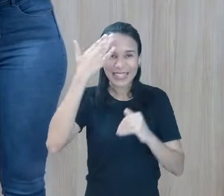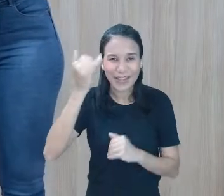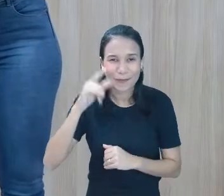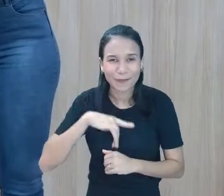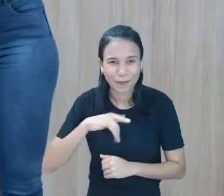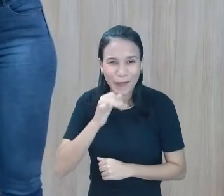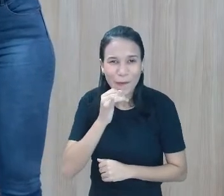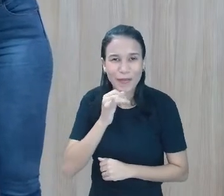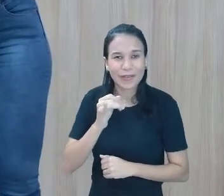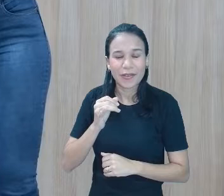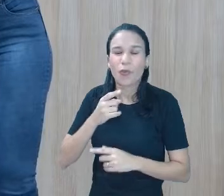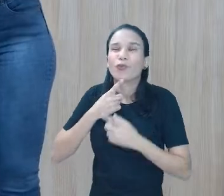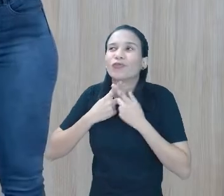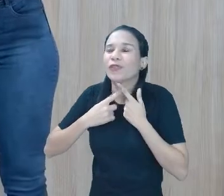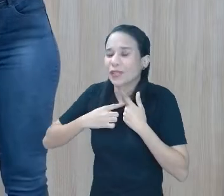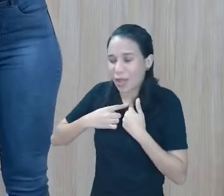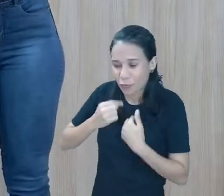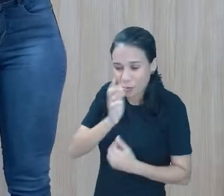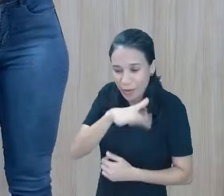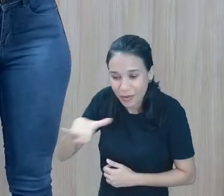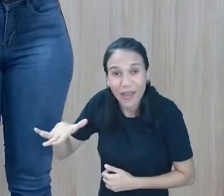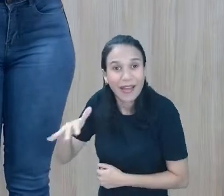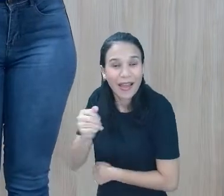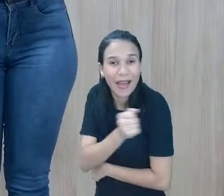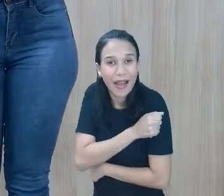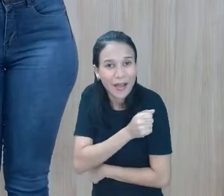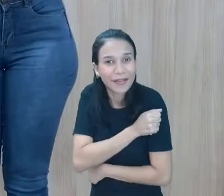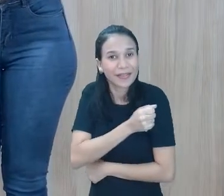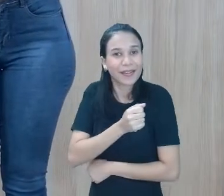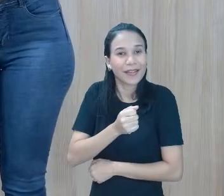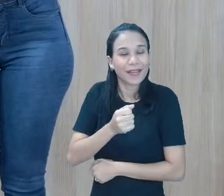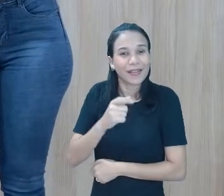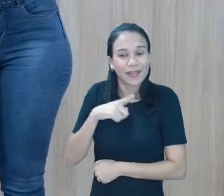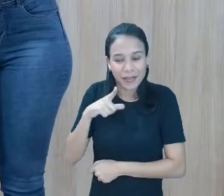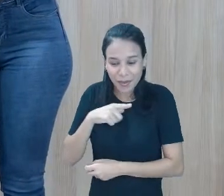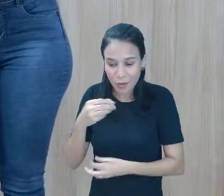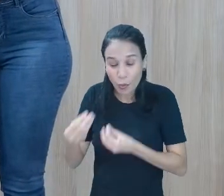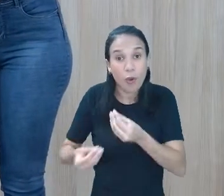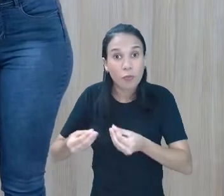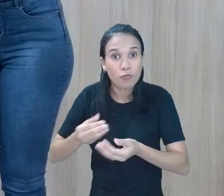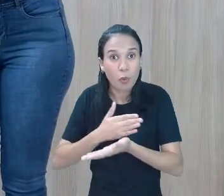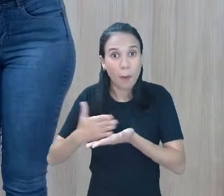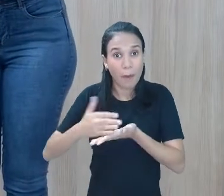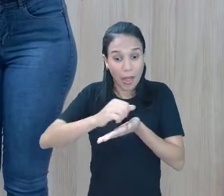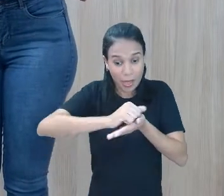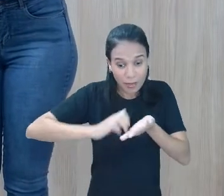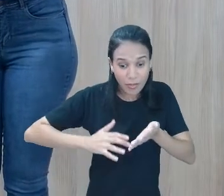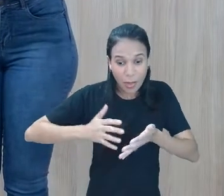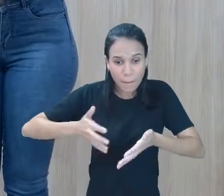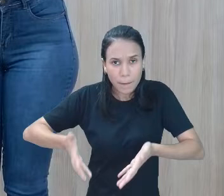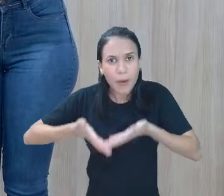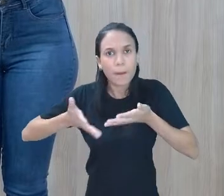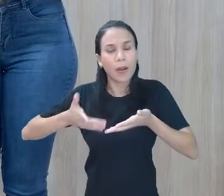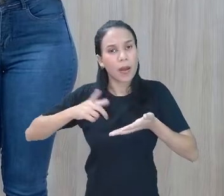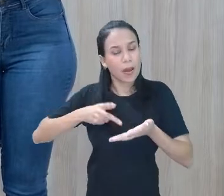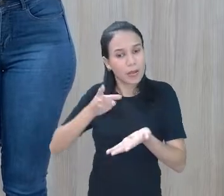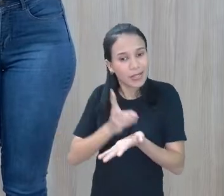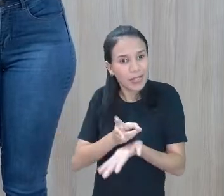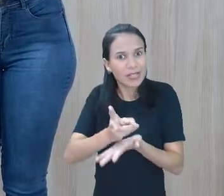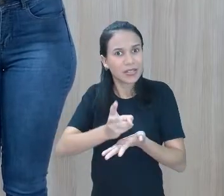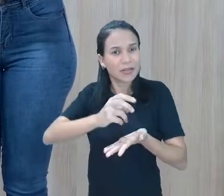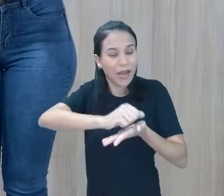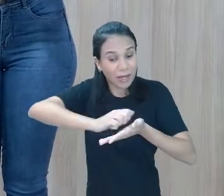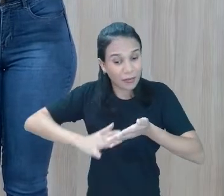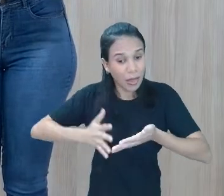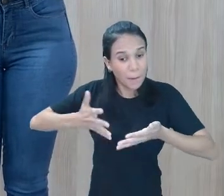aquele desejo que a gente tem com os menores, com os estudantes menores, que eles comecem uma atividade, que eles permaneçam